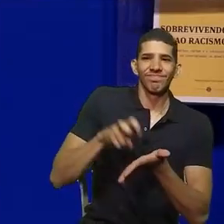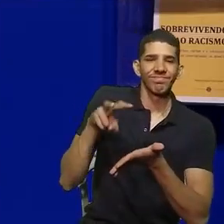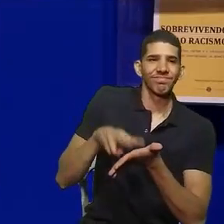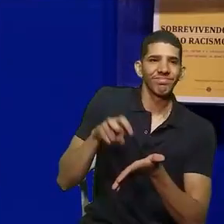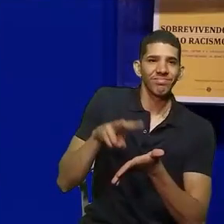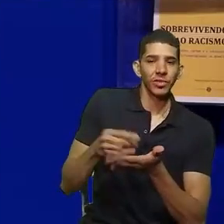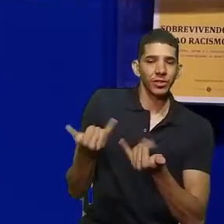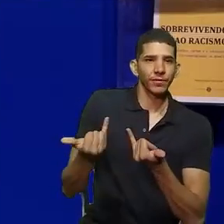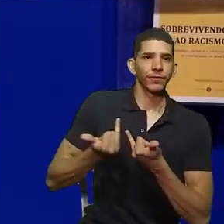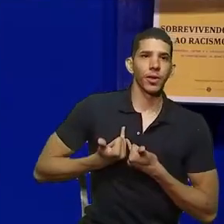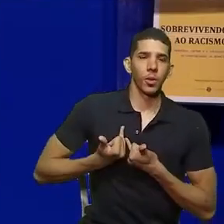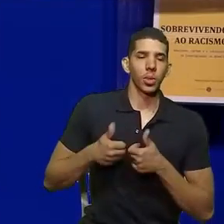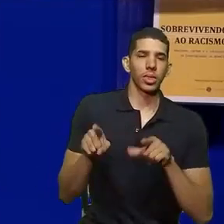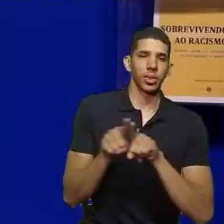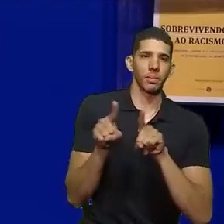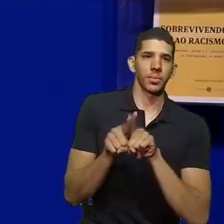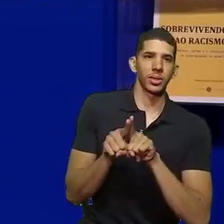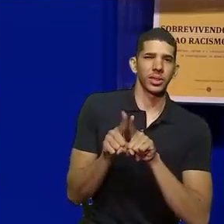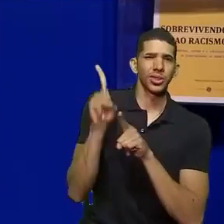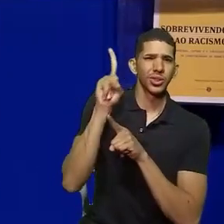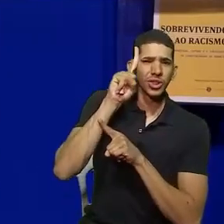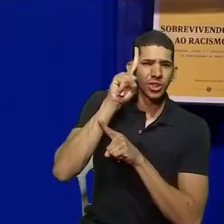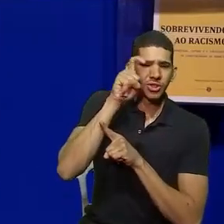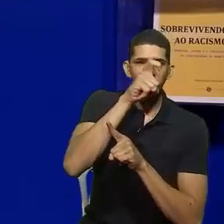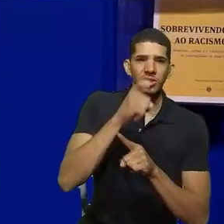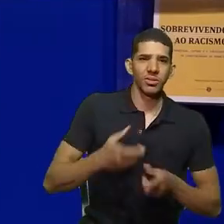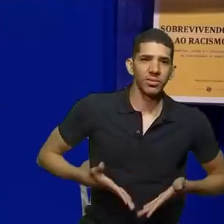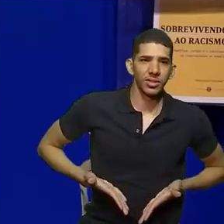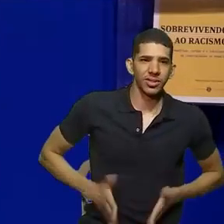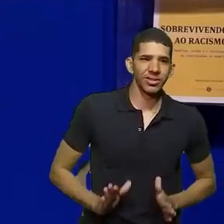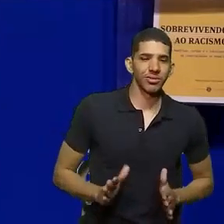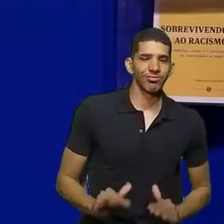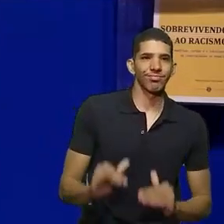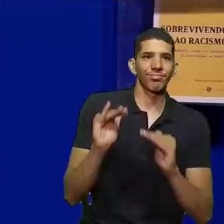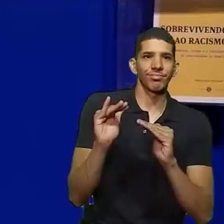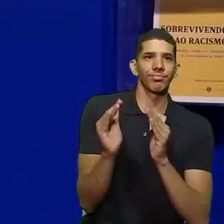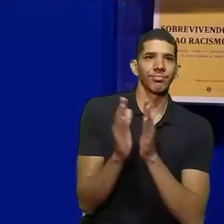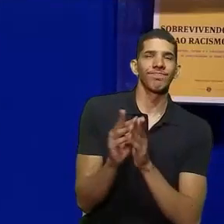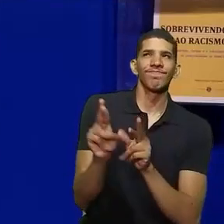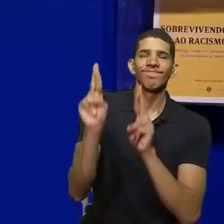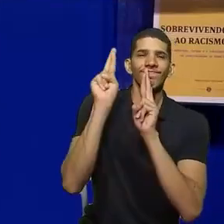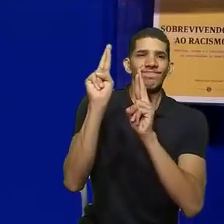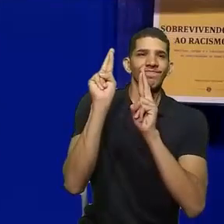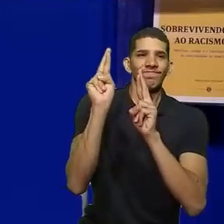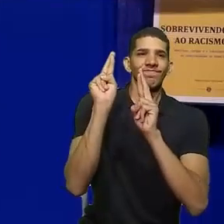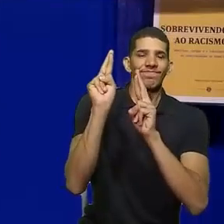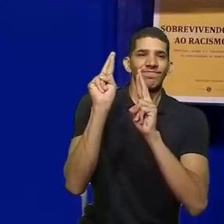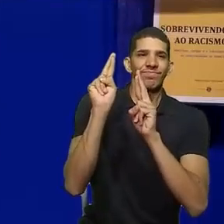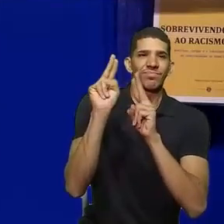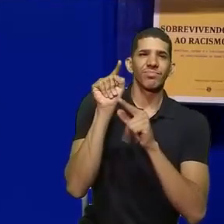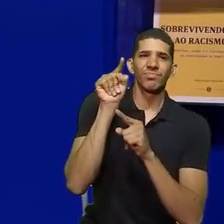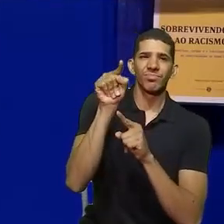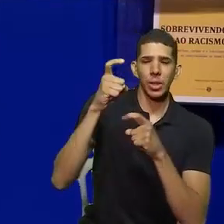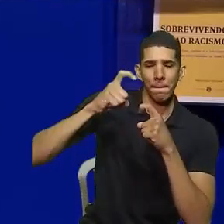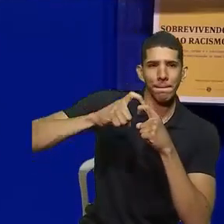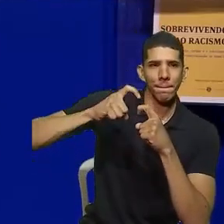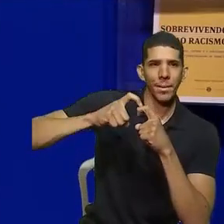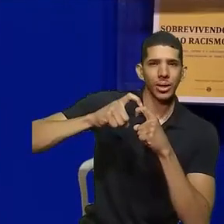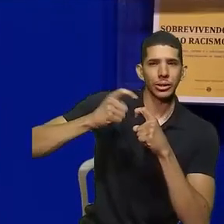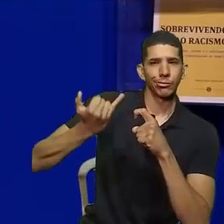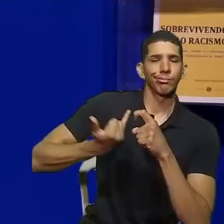A senhora contou essa história, né? E que havia uma certeza dita nos olhos do médico e nos olhos dela própria, que